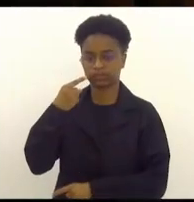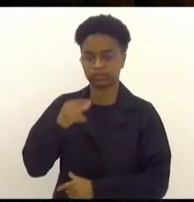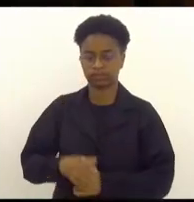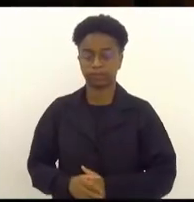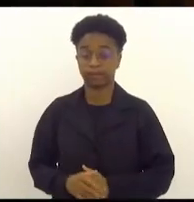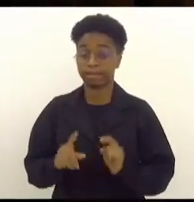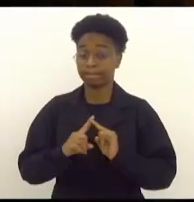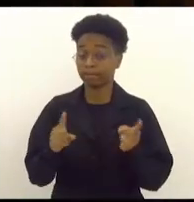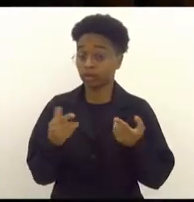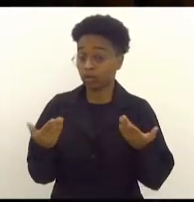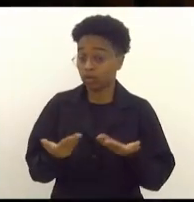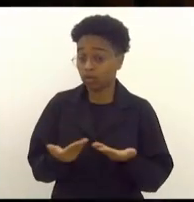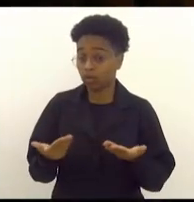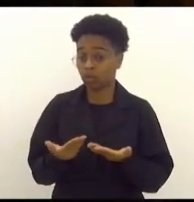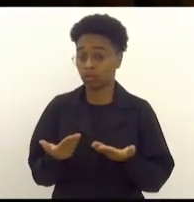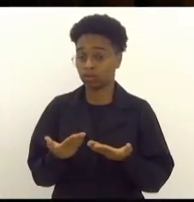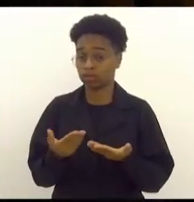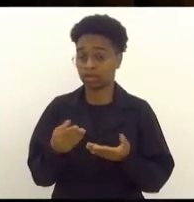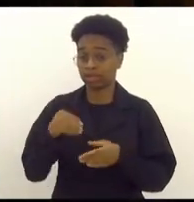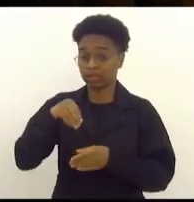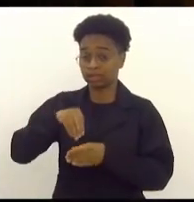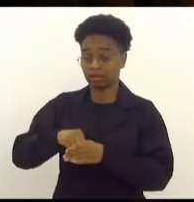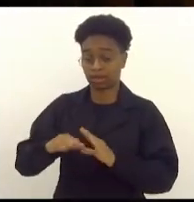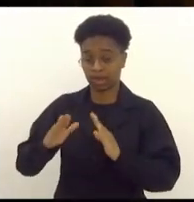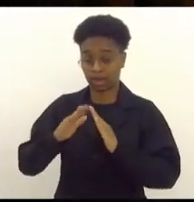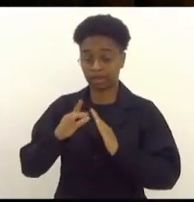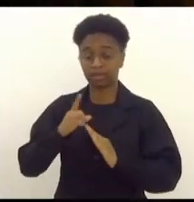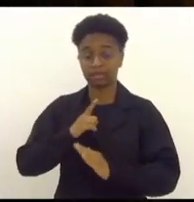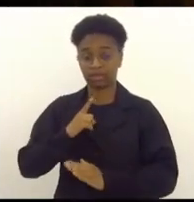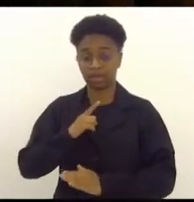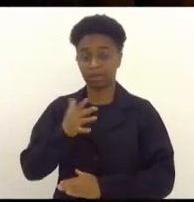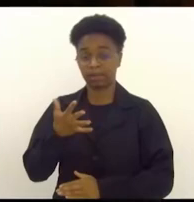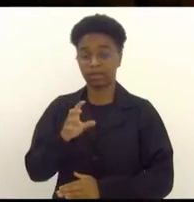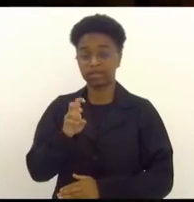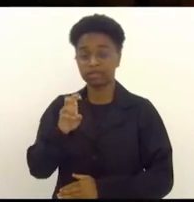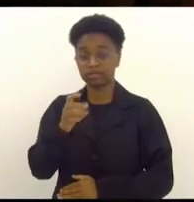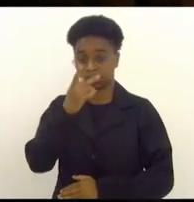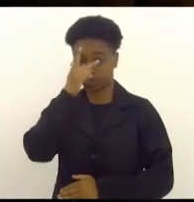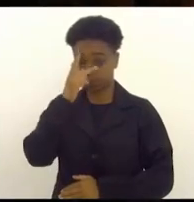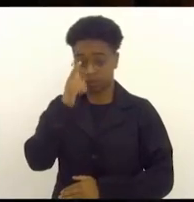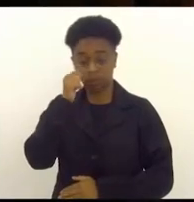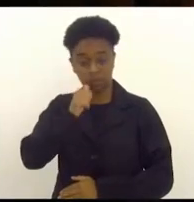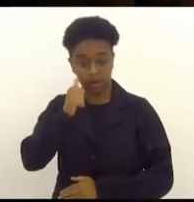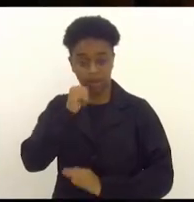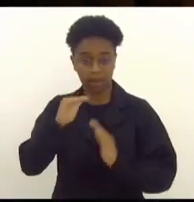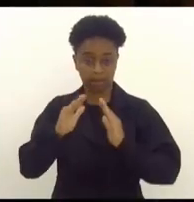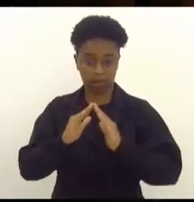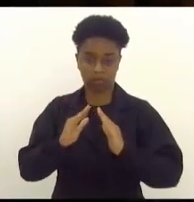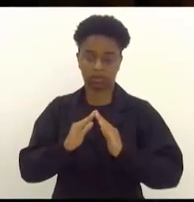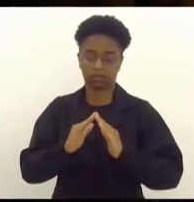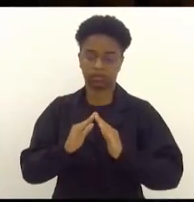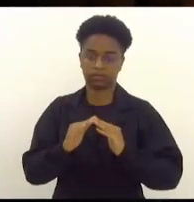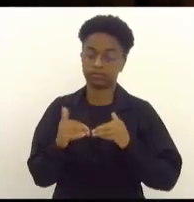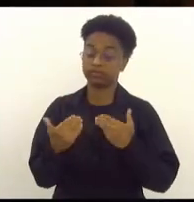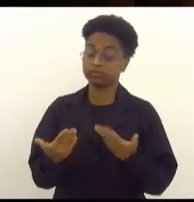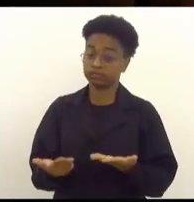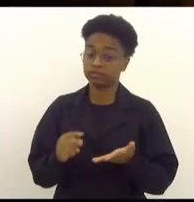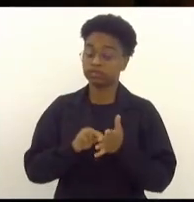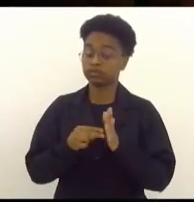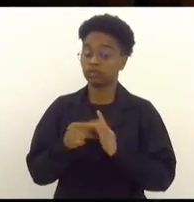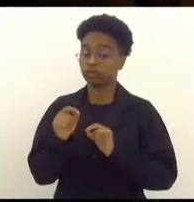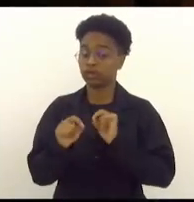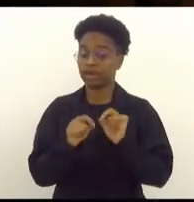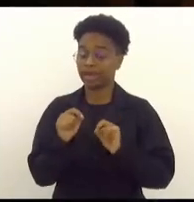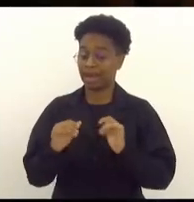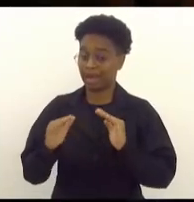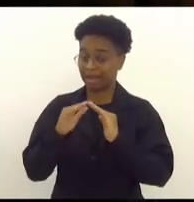mas hoje ali dentro da casa pelo menos cinco mulheres abrigadas ou seja a